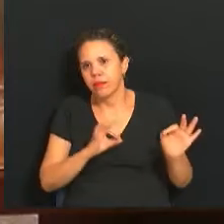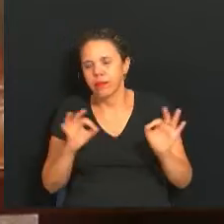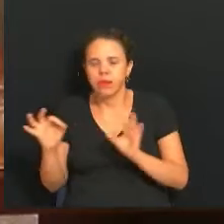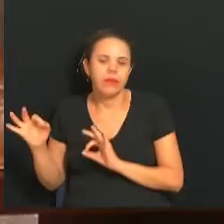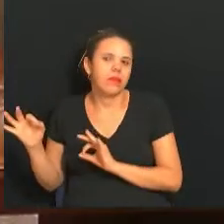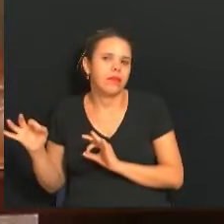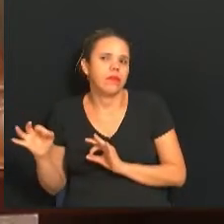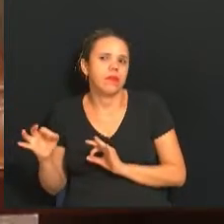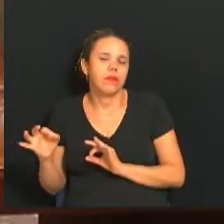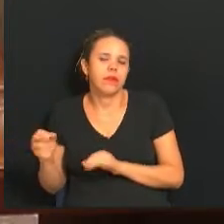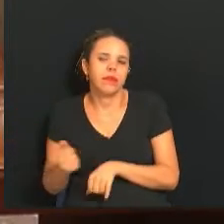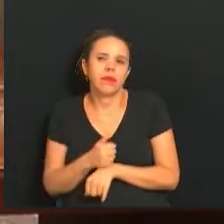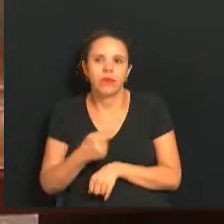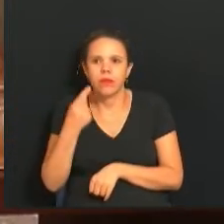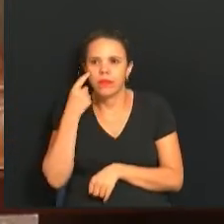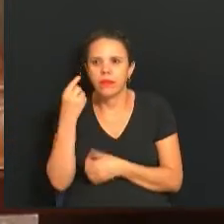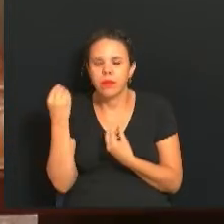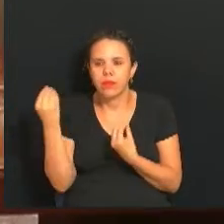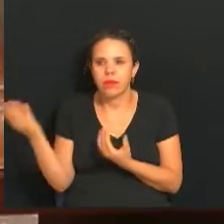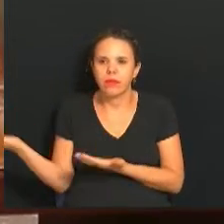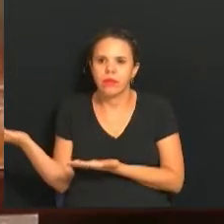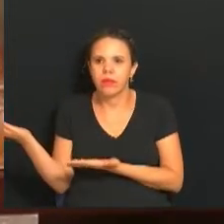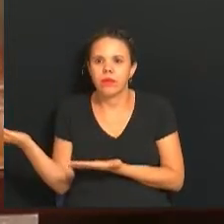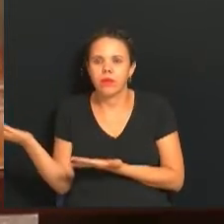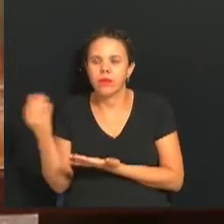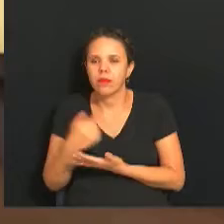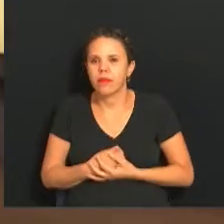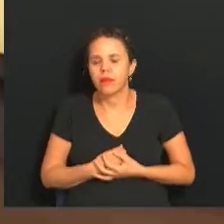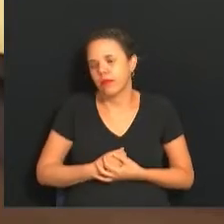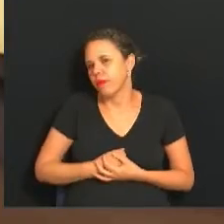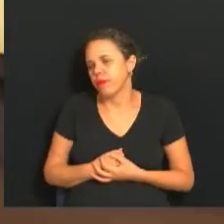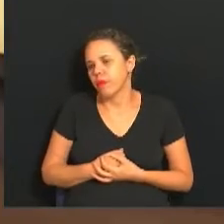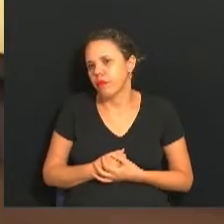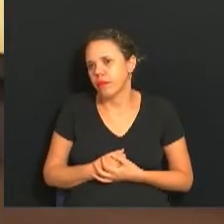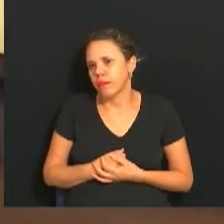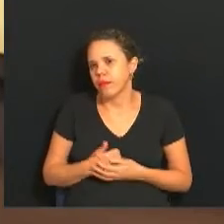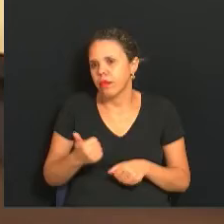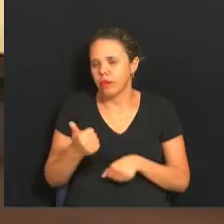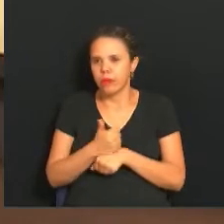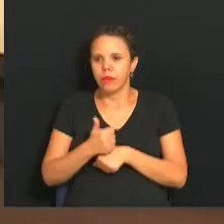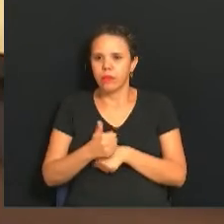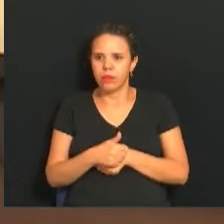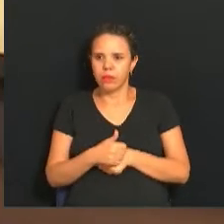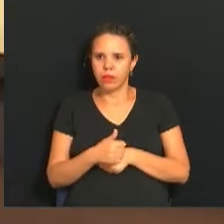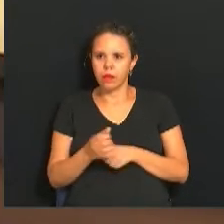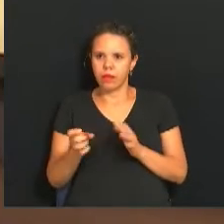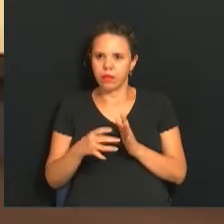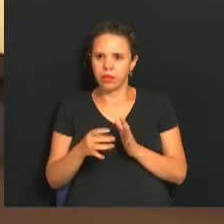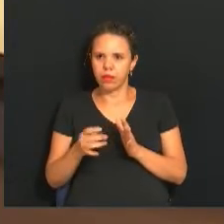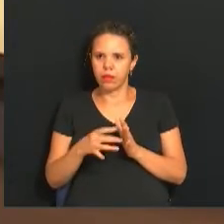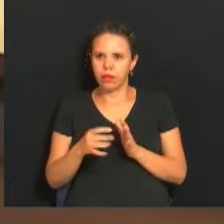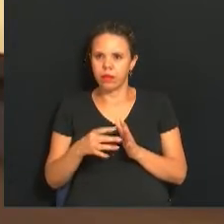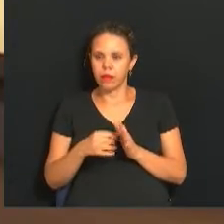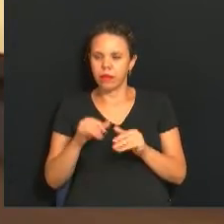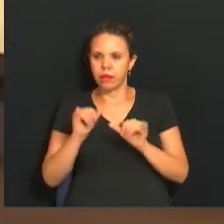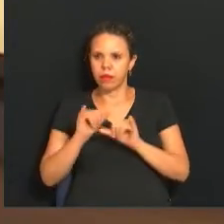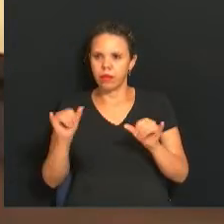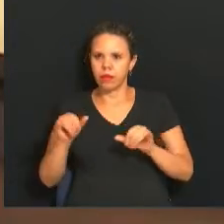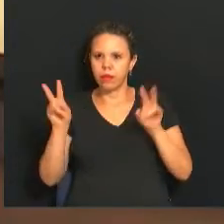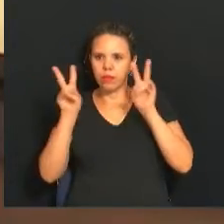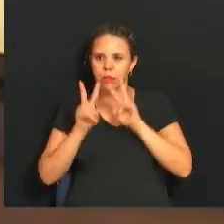se liga na profissão, como está o mercado da profissão de vitrinista? Olha, o mercado da profissão do vitrinista, hoje mais divulgado como